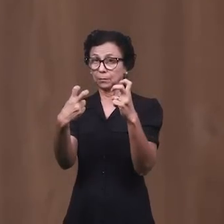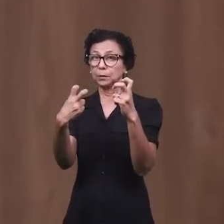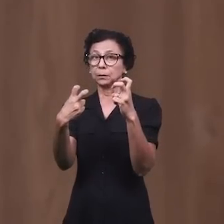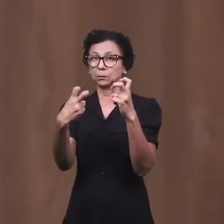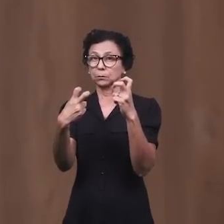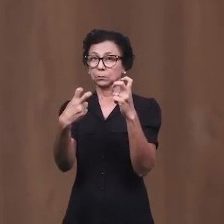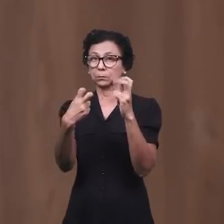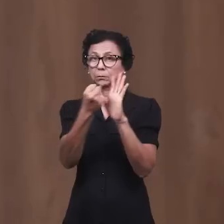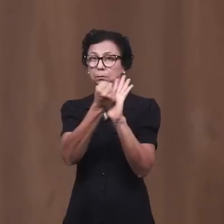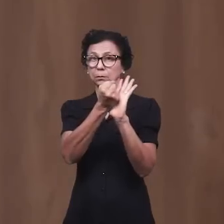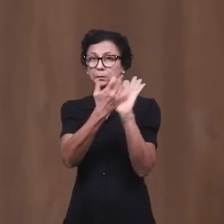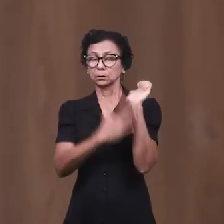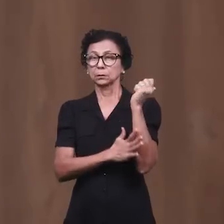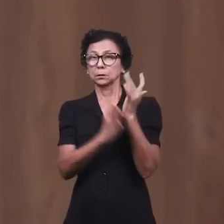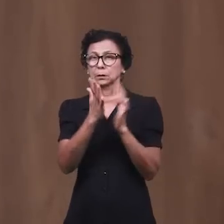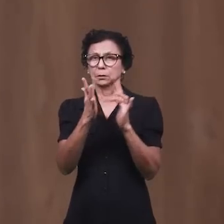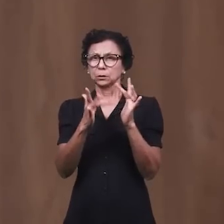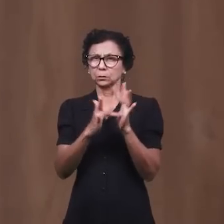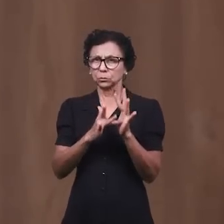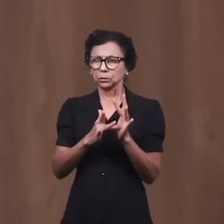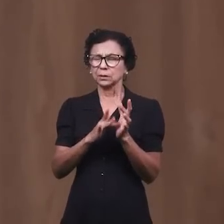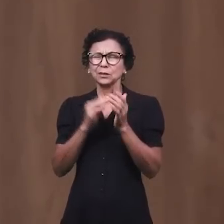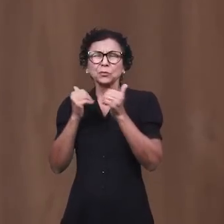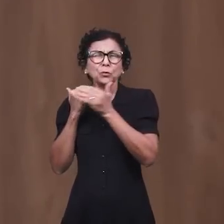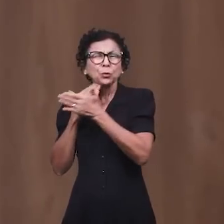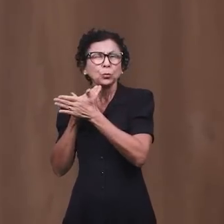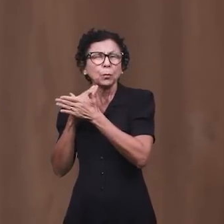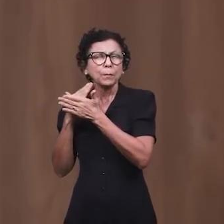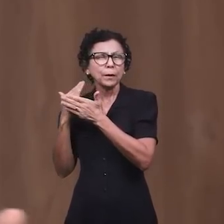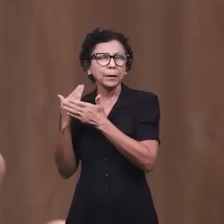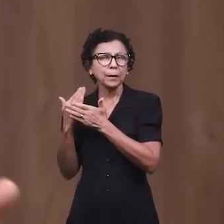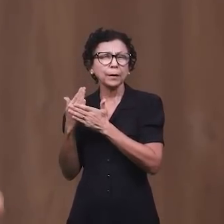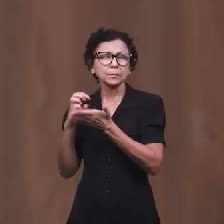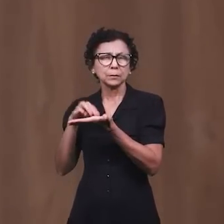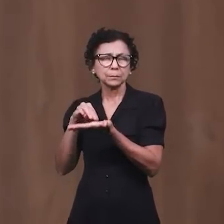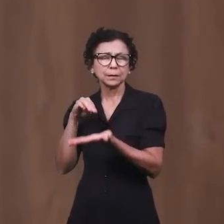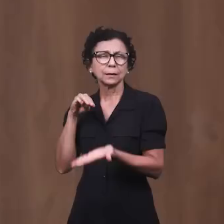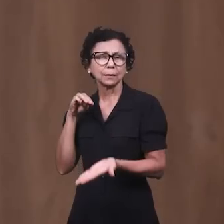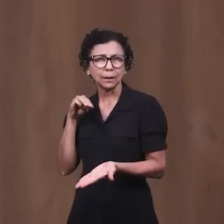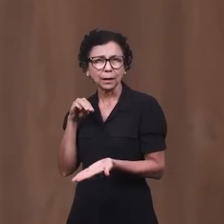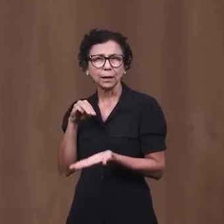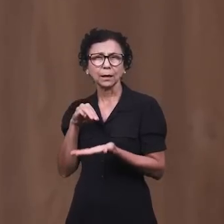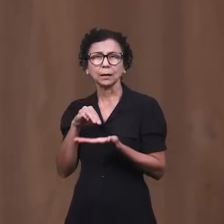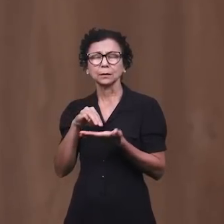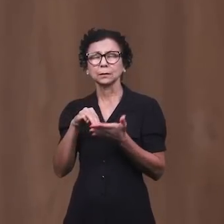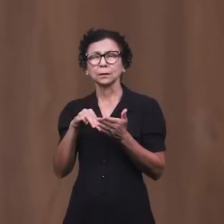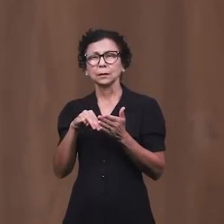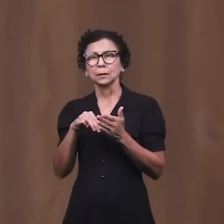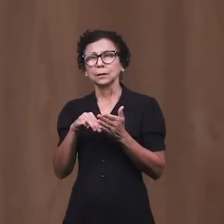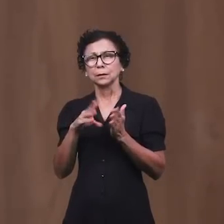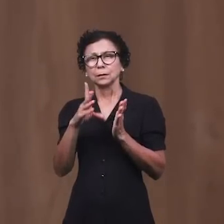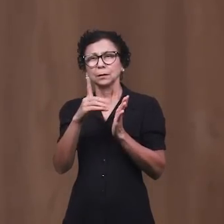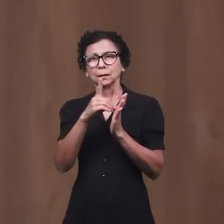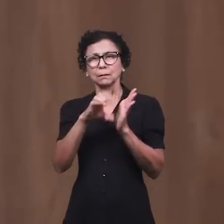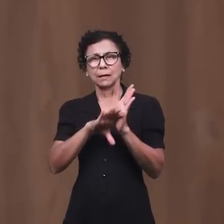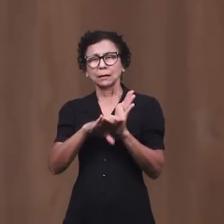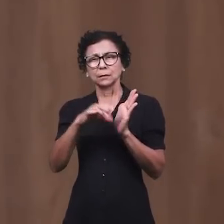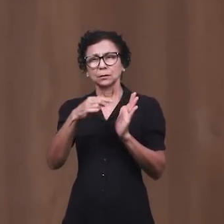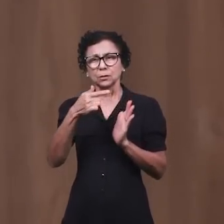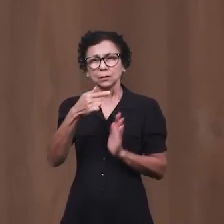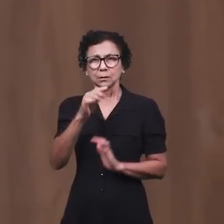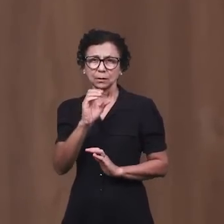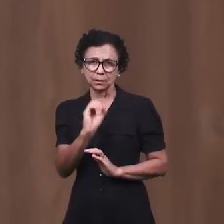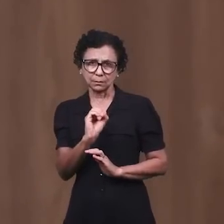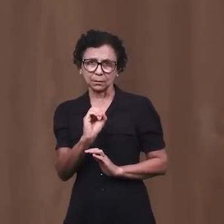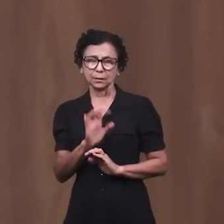Isso logo, nos primeiros anos, 1970, por aí, as primeiras orientações, a mudança do comportamento do